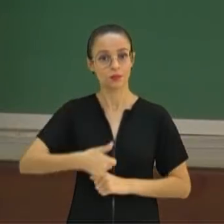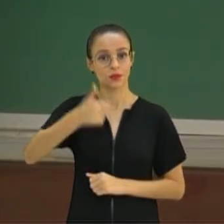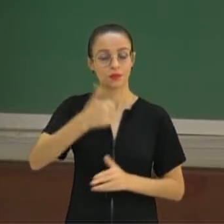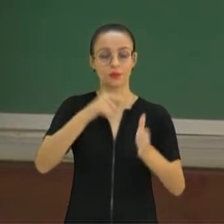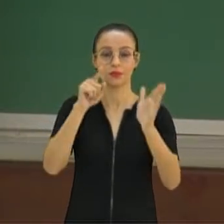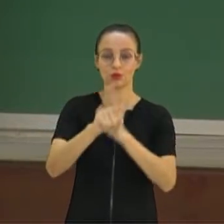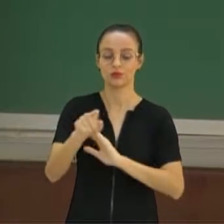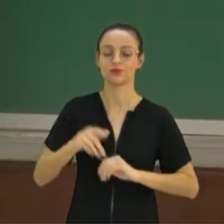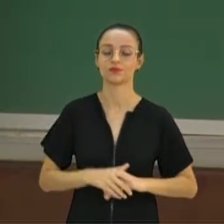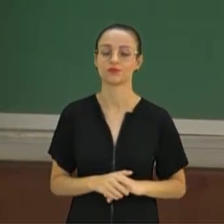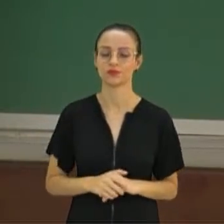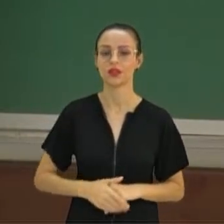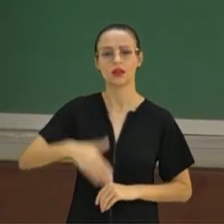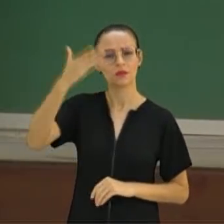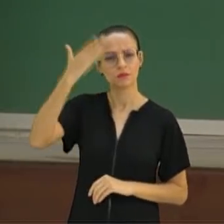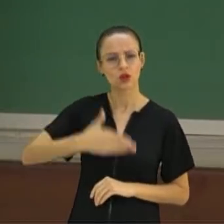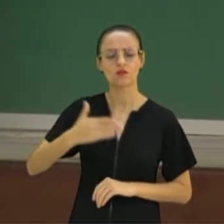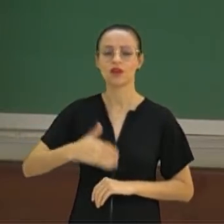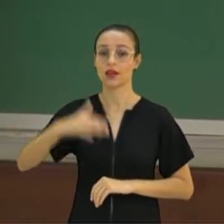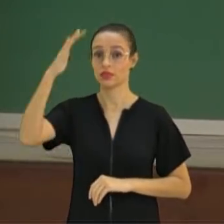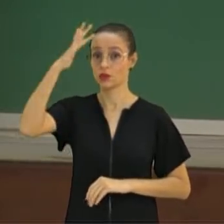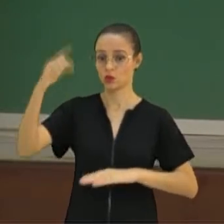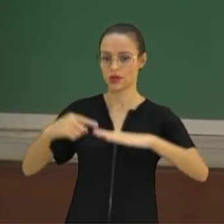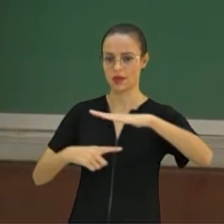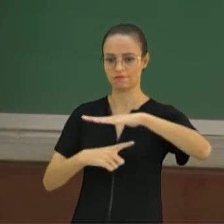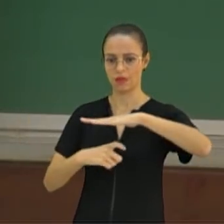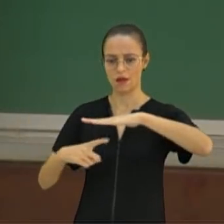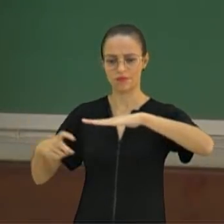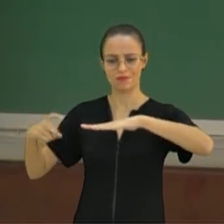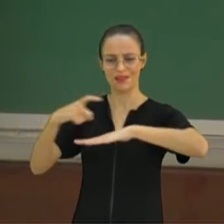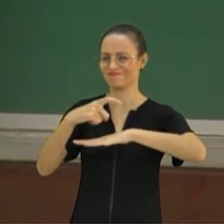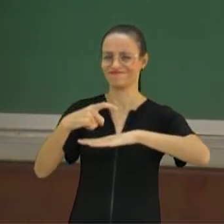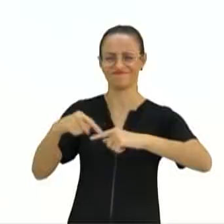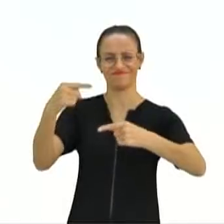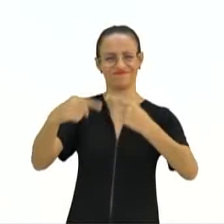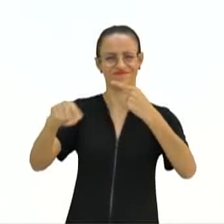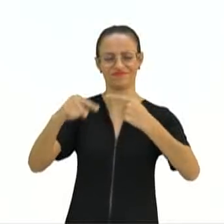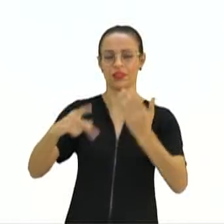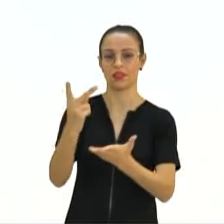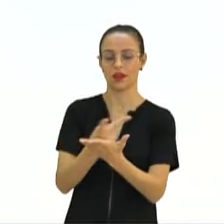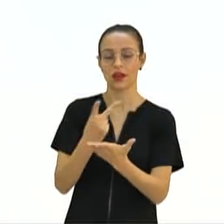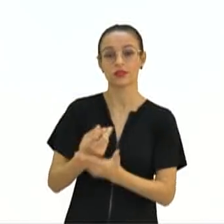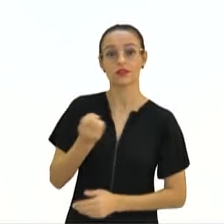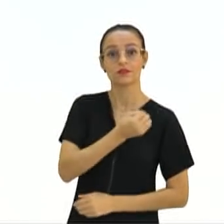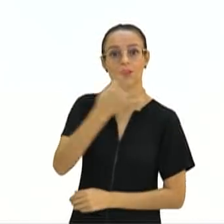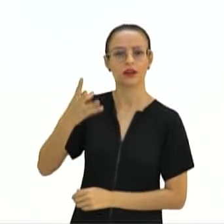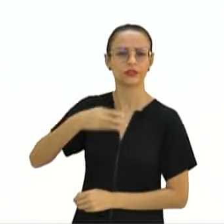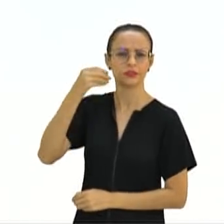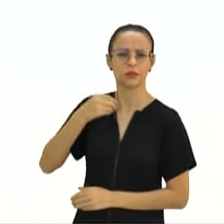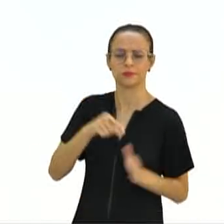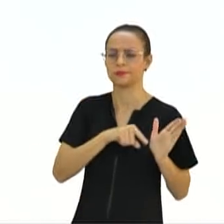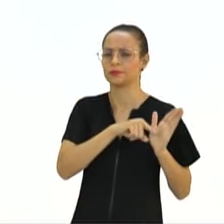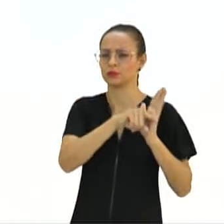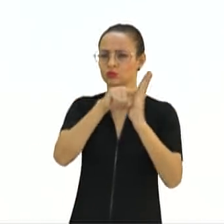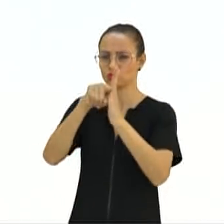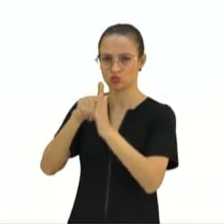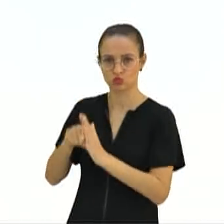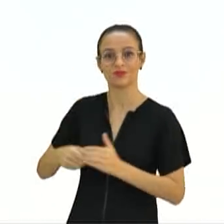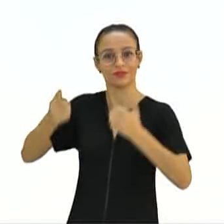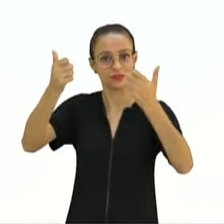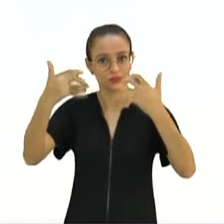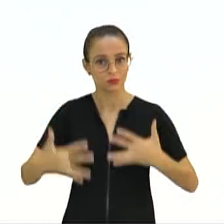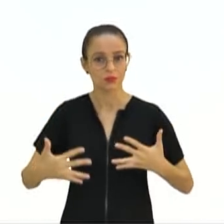quiz aqui. Para provar que a teoria da abiogênese estava incorreta, vários experimentos foram realizados, como o